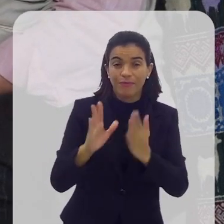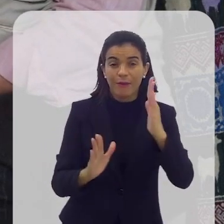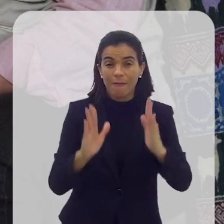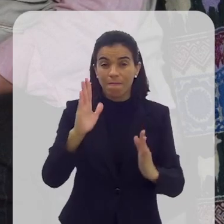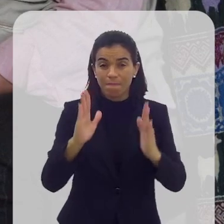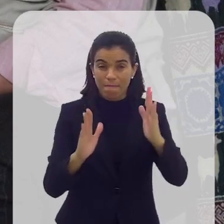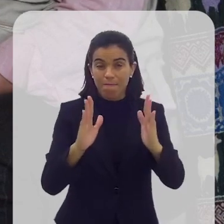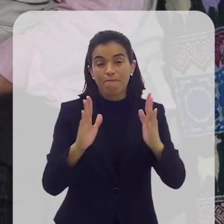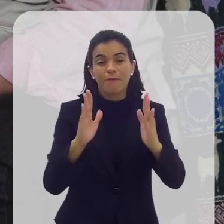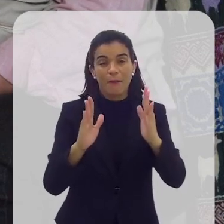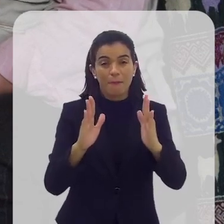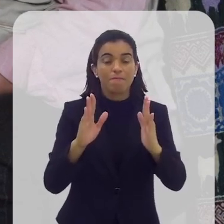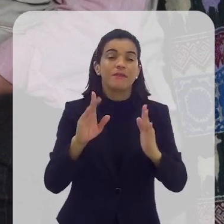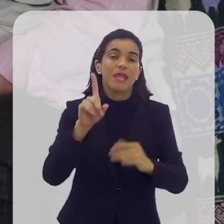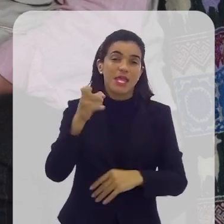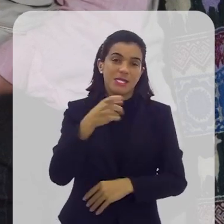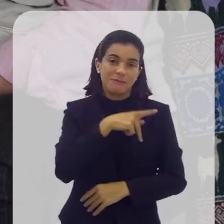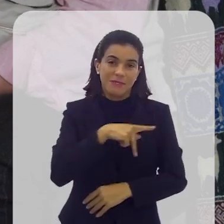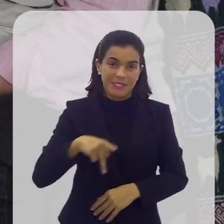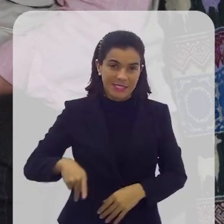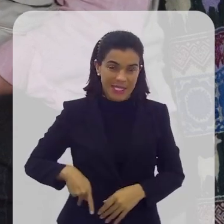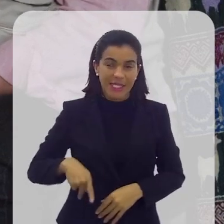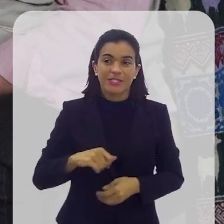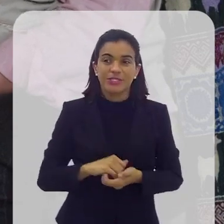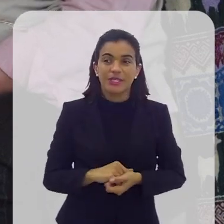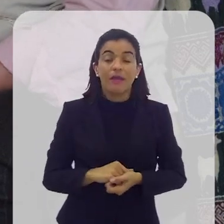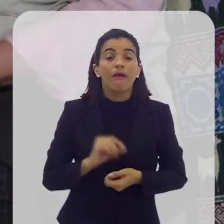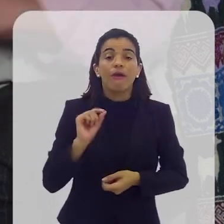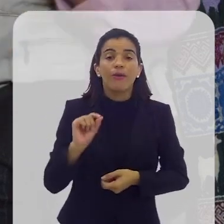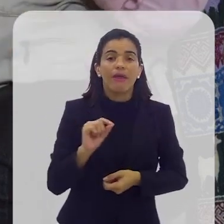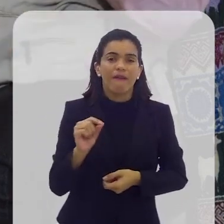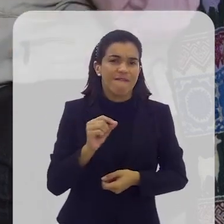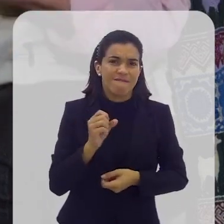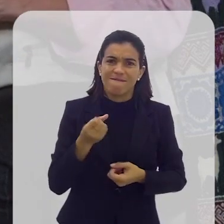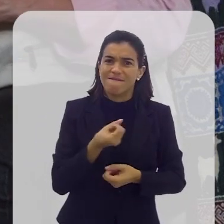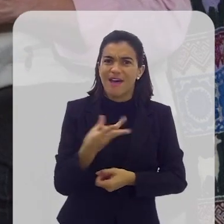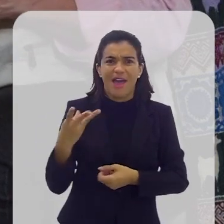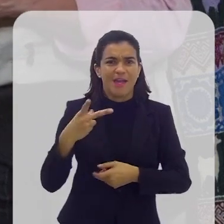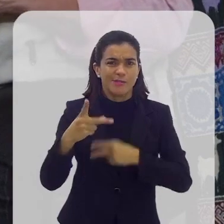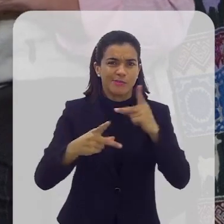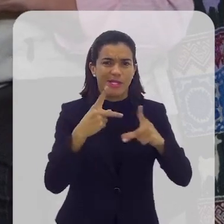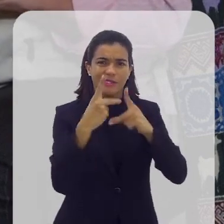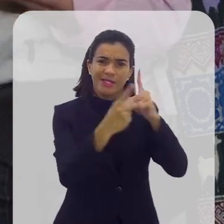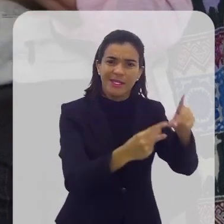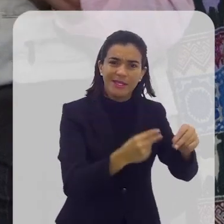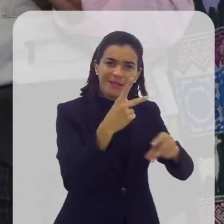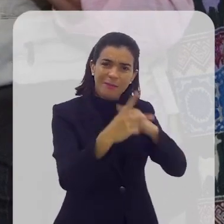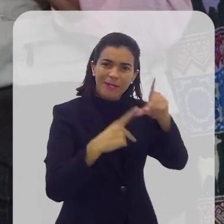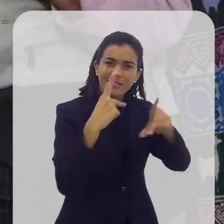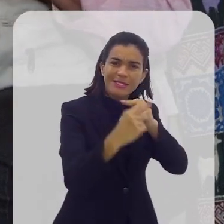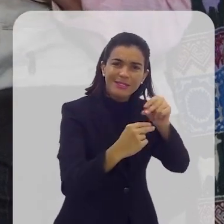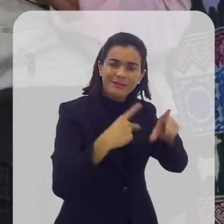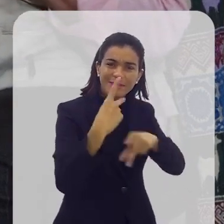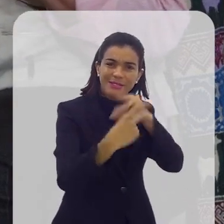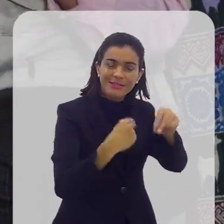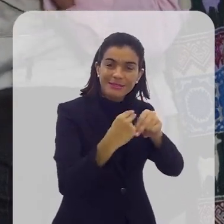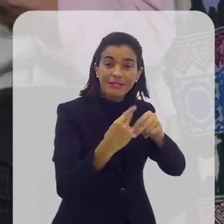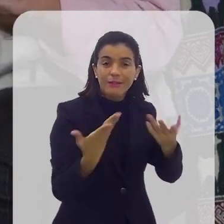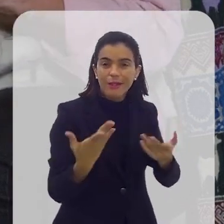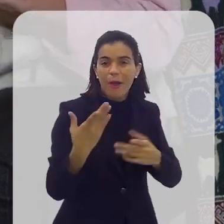Vargas adquiriu áreas de figura mítica. Muitos acreditam que seu suicídio foi uma estratégia planejada, o que é reforçado pelas cartas